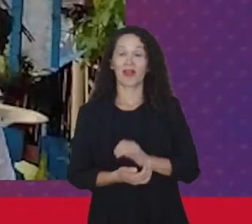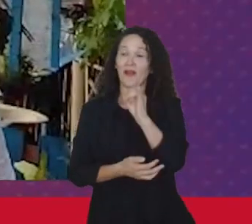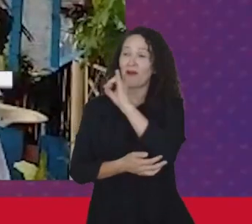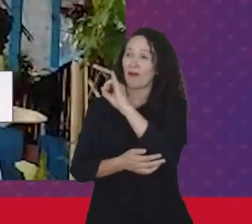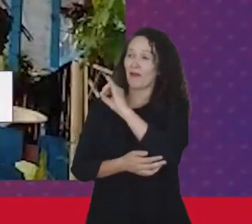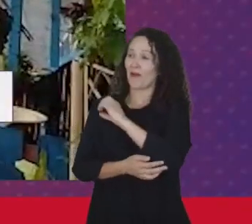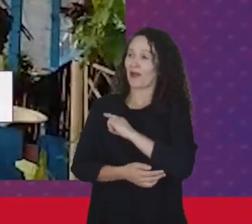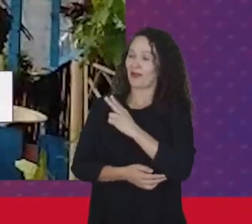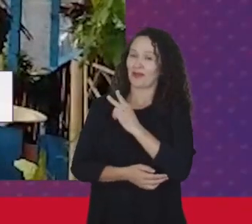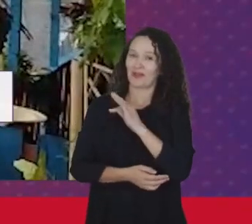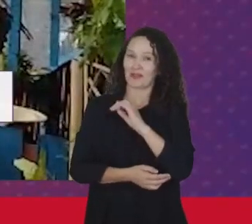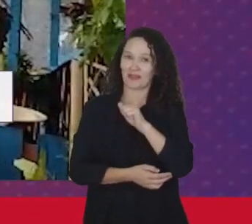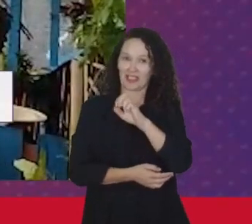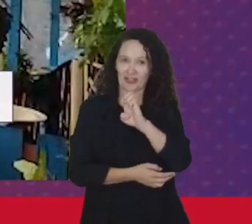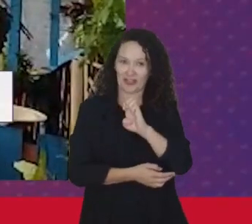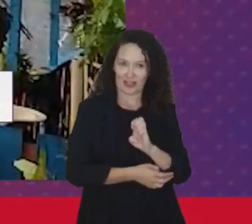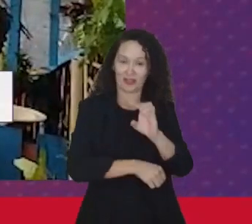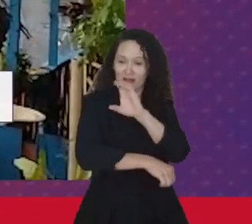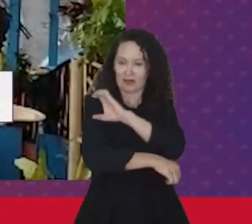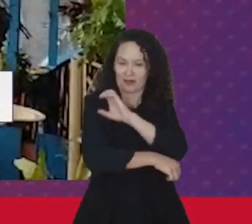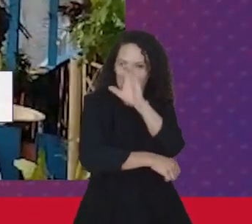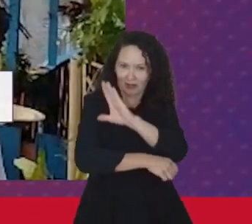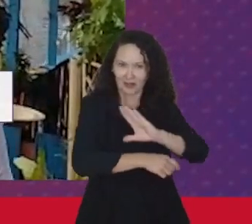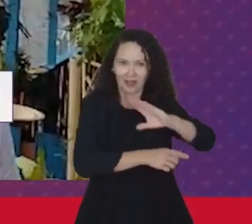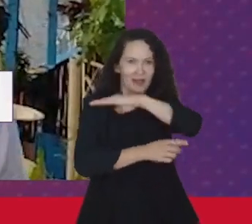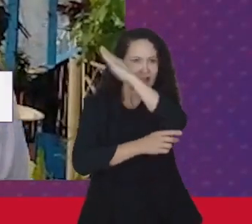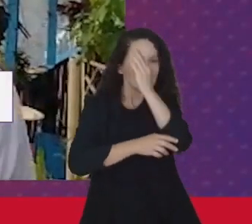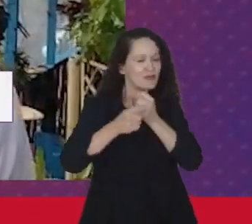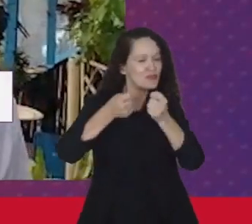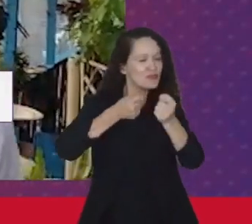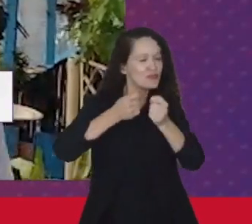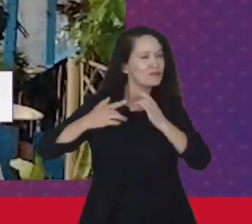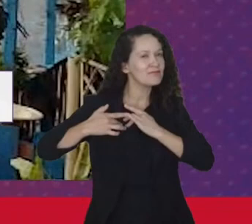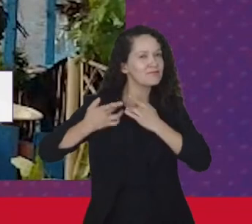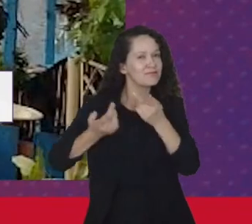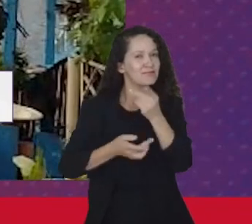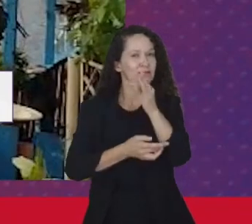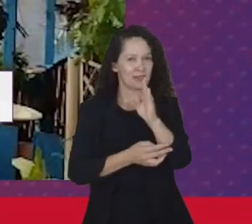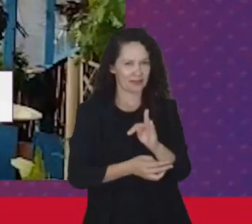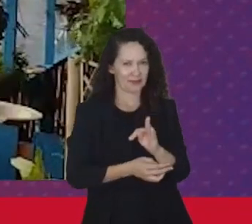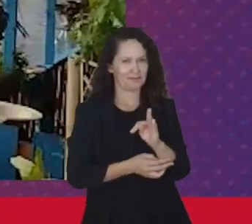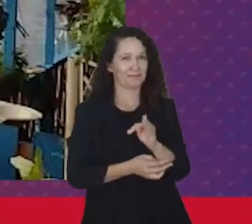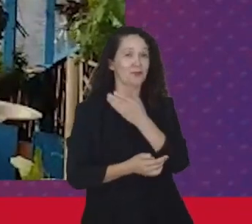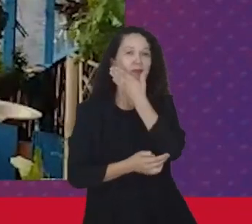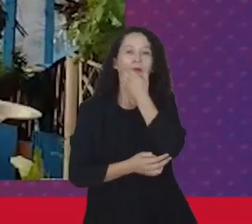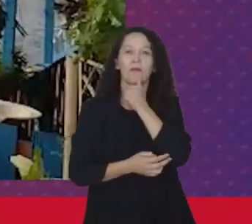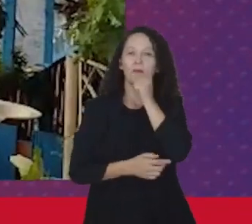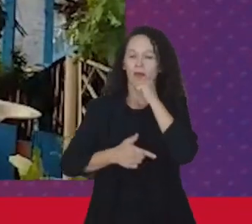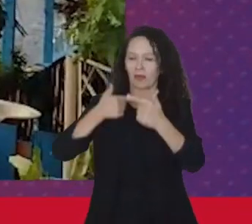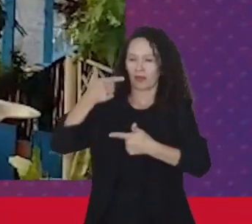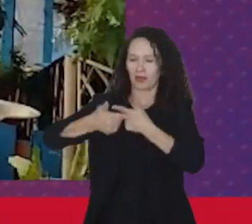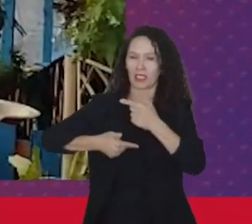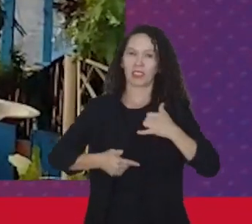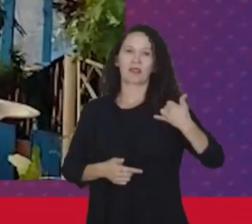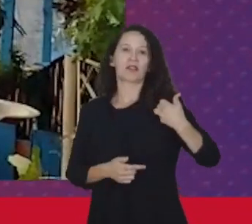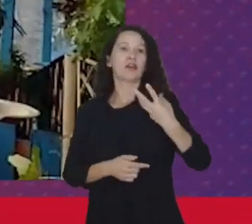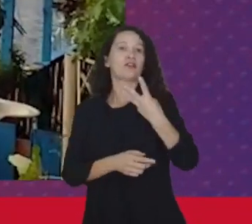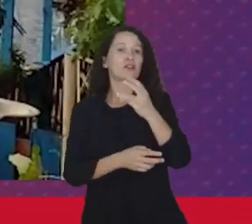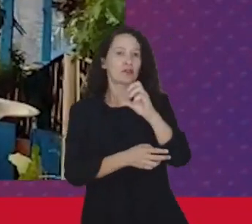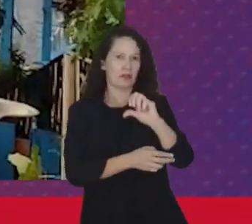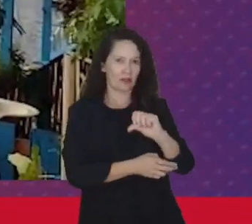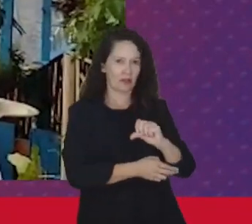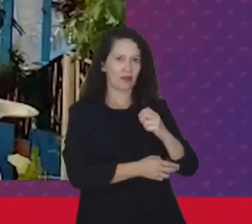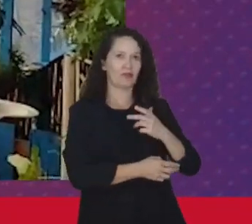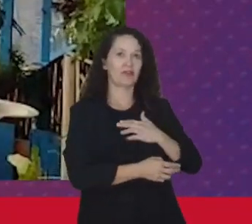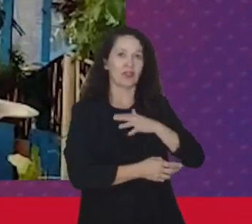Olá, sou Tatiane Valente, coordenadora do Setorial Nacional de Economia Solidária do Partido dos Trabalhadores e das Trabalhadoras. Tenho 39 anos,